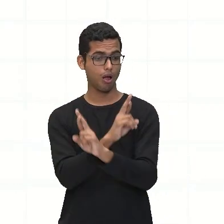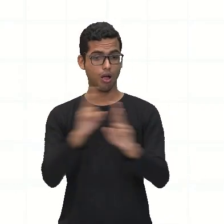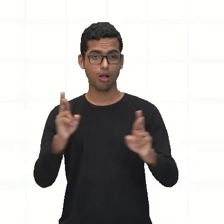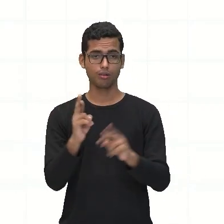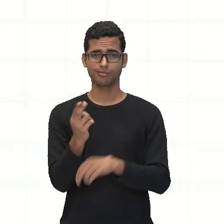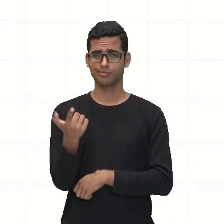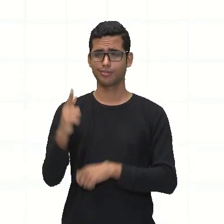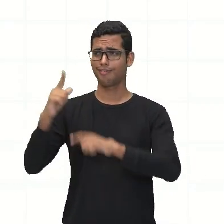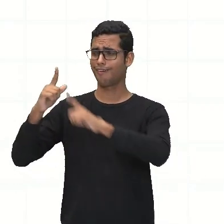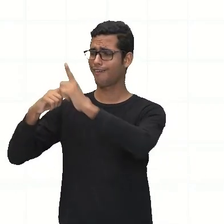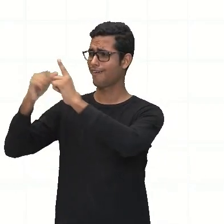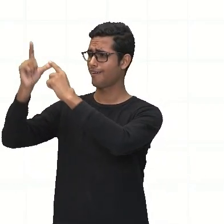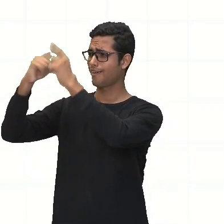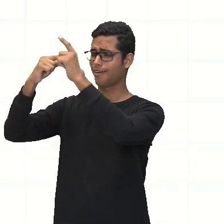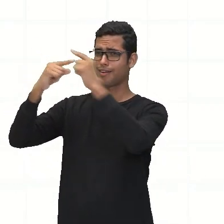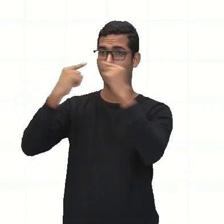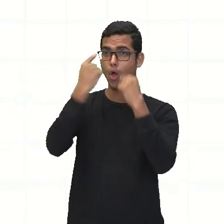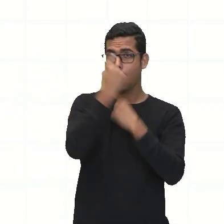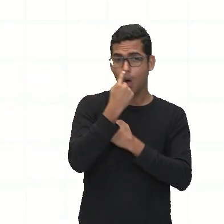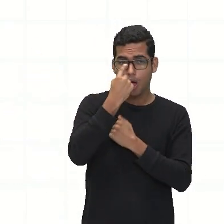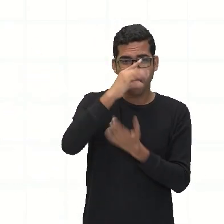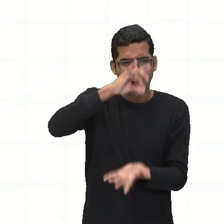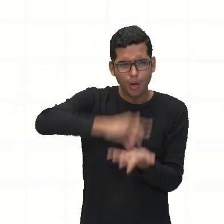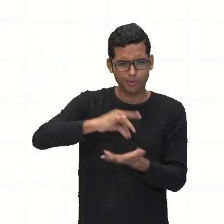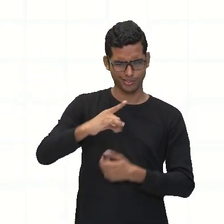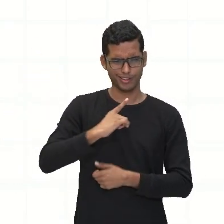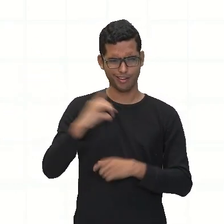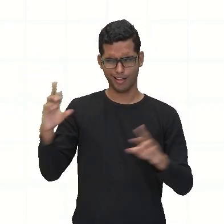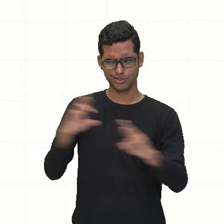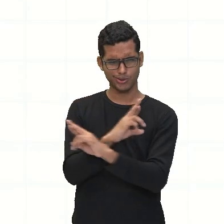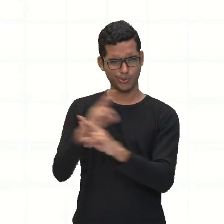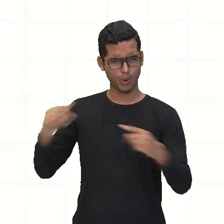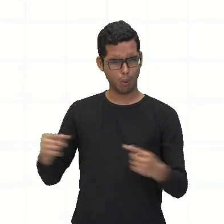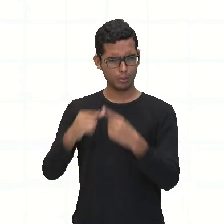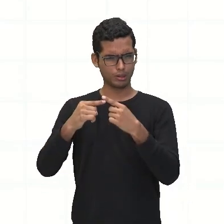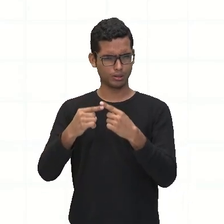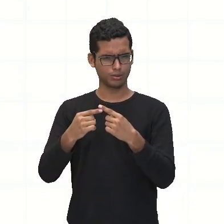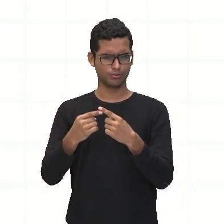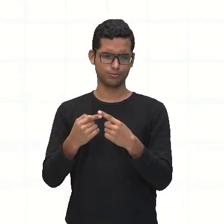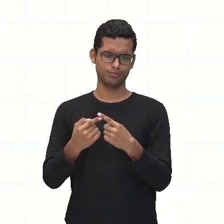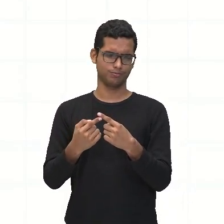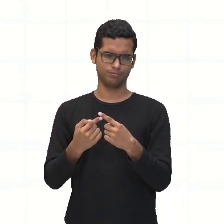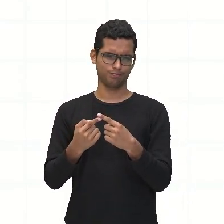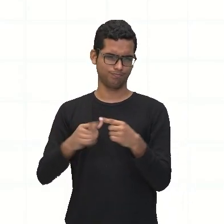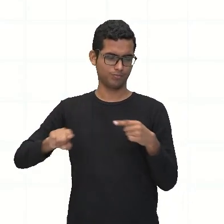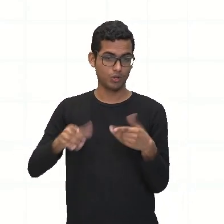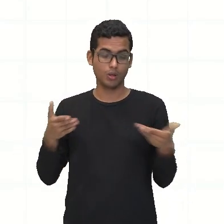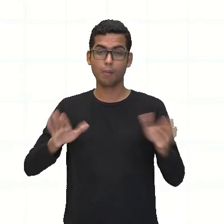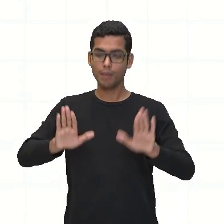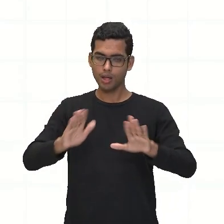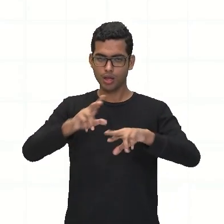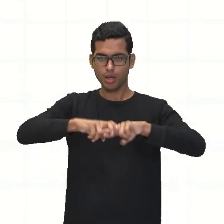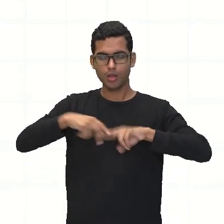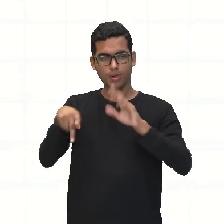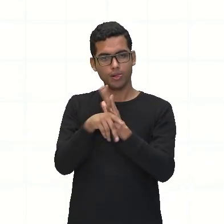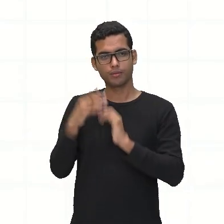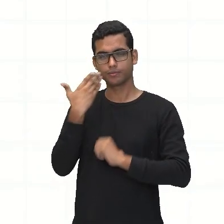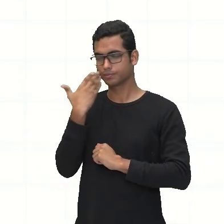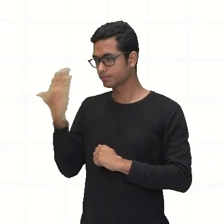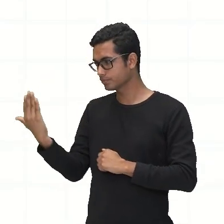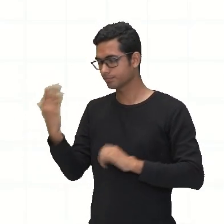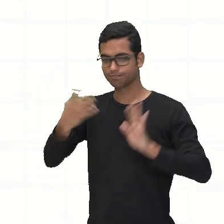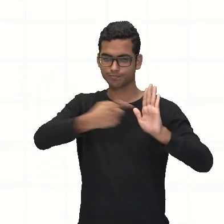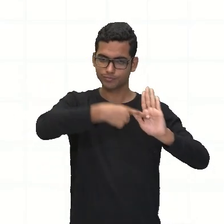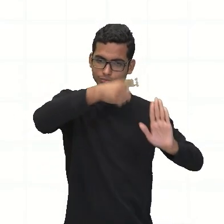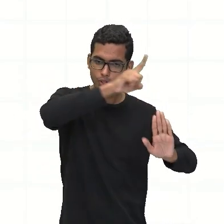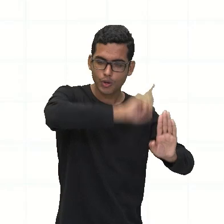olhos e estrela brilhante. Qual é a relação real que existe? Não existe. Só que, em virtude dessa circunstância, né,